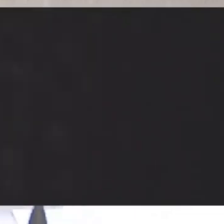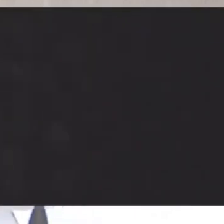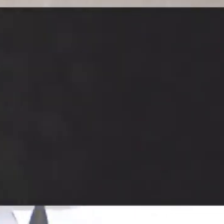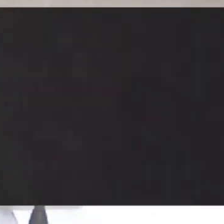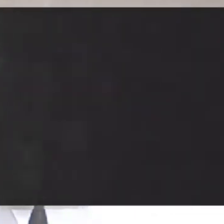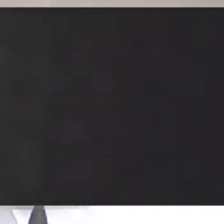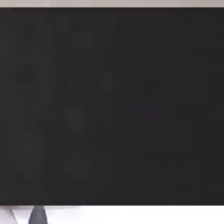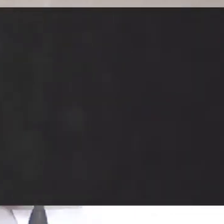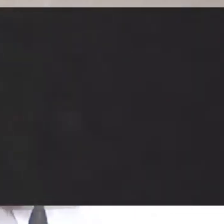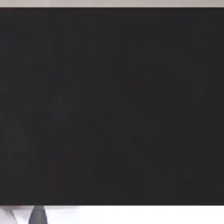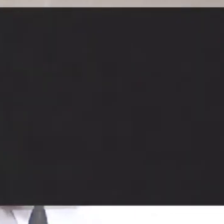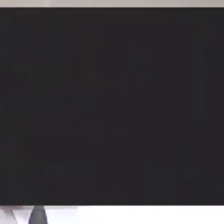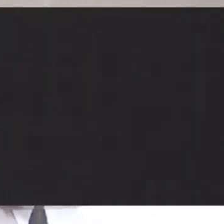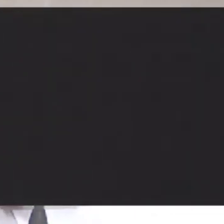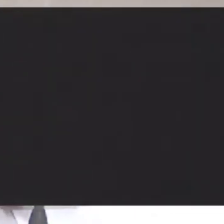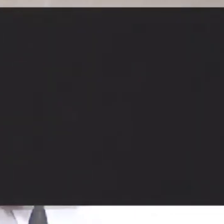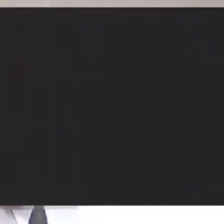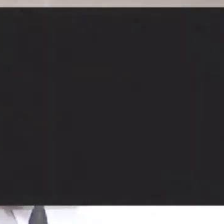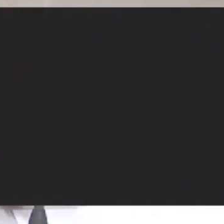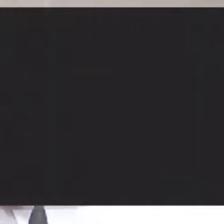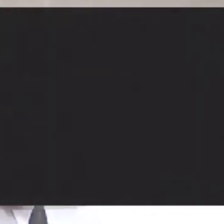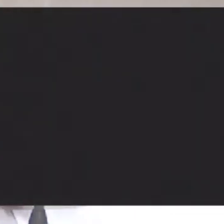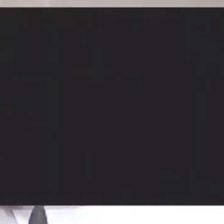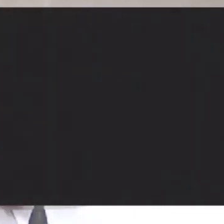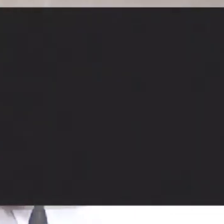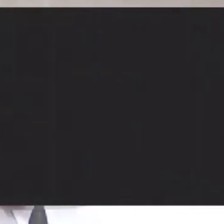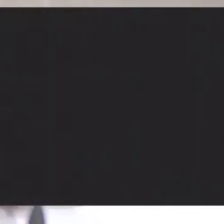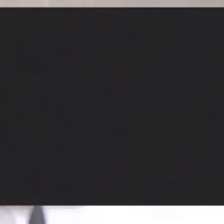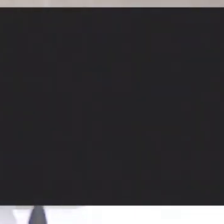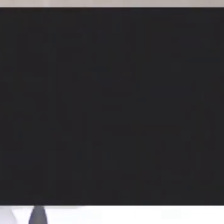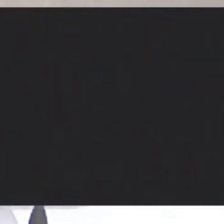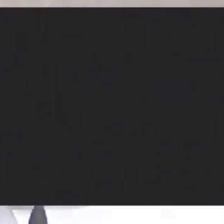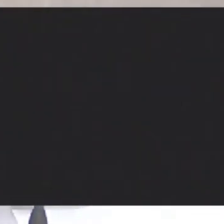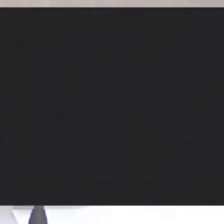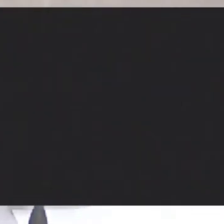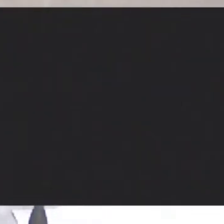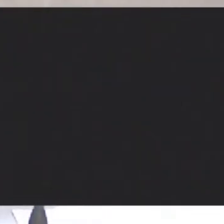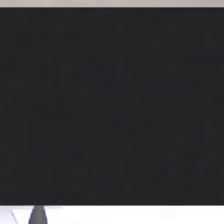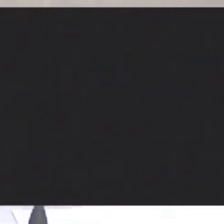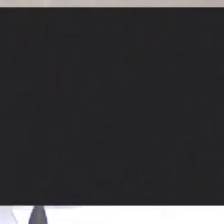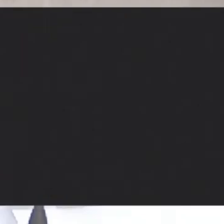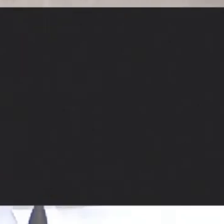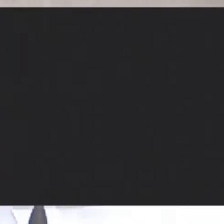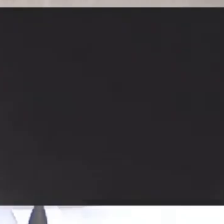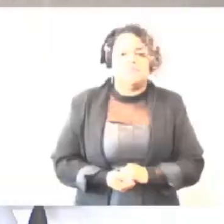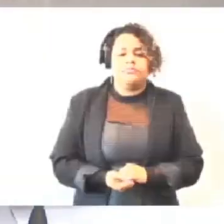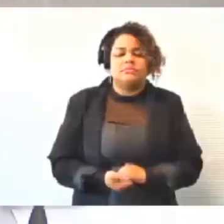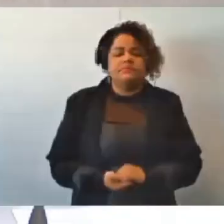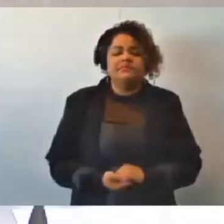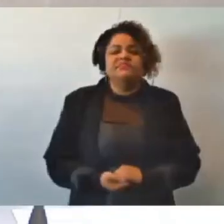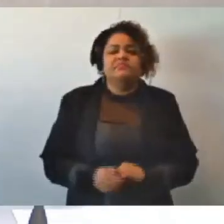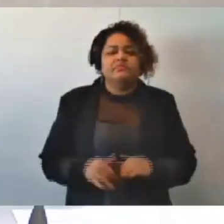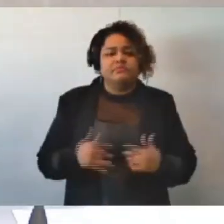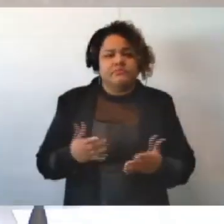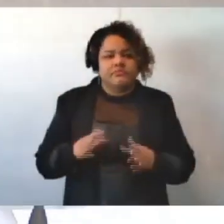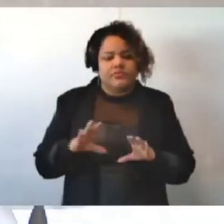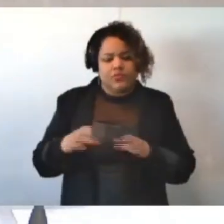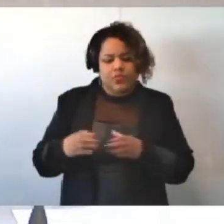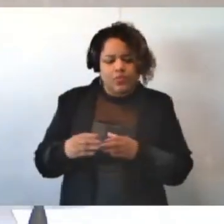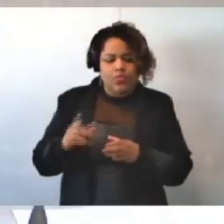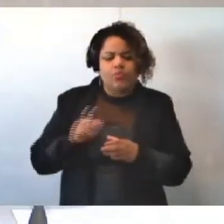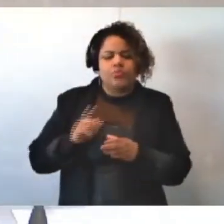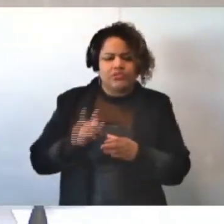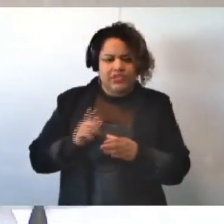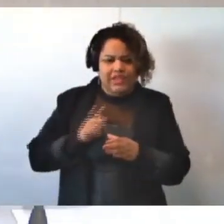ficaram durante todo o período dessa semana monitorando. Nós temos dentro do grupo, que foi mostrado para todo mundo, inúmeros